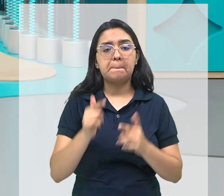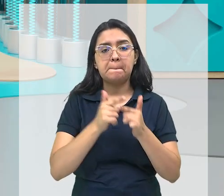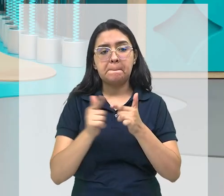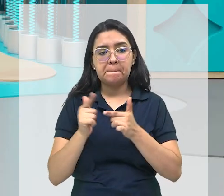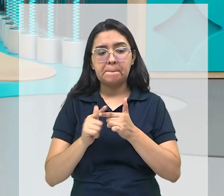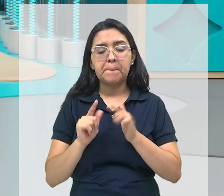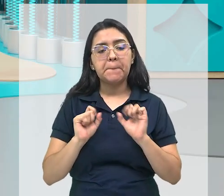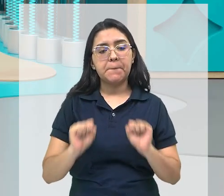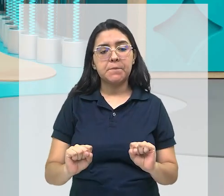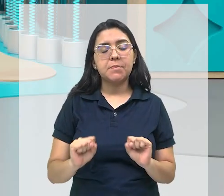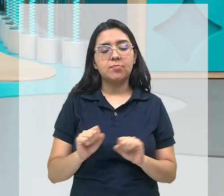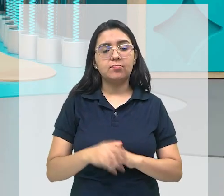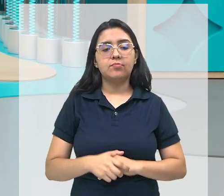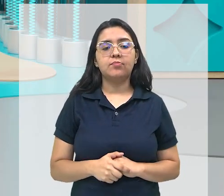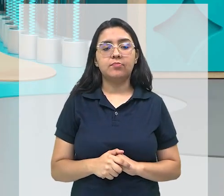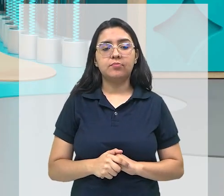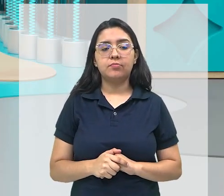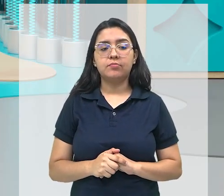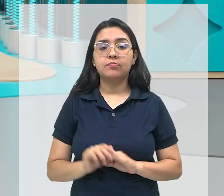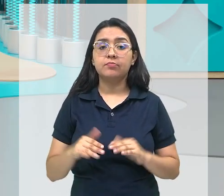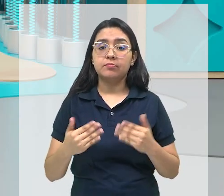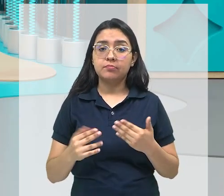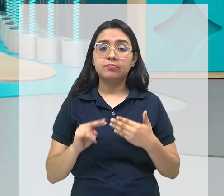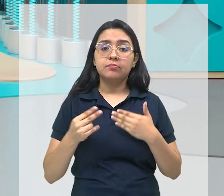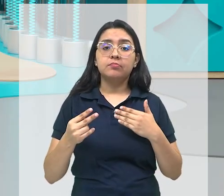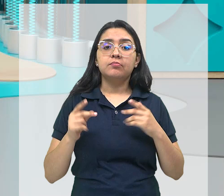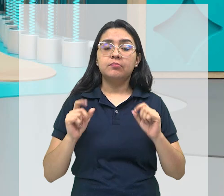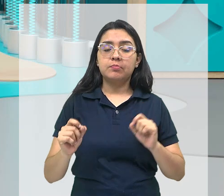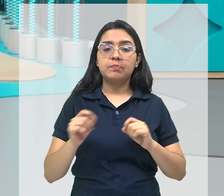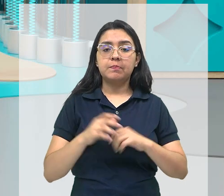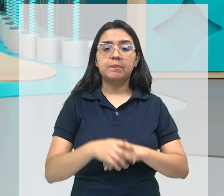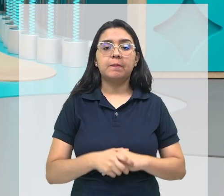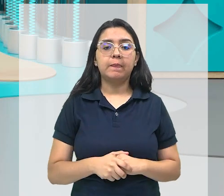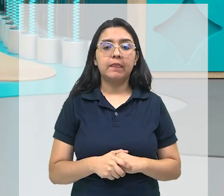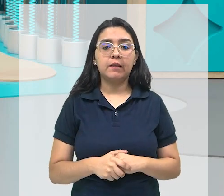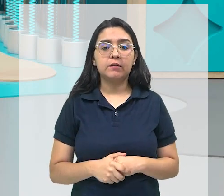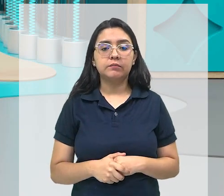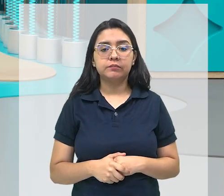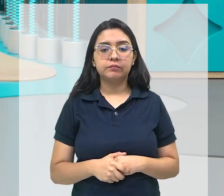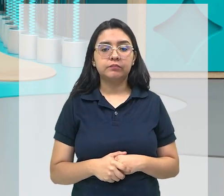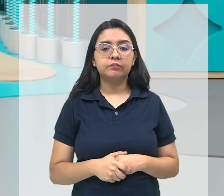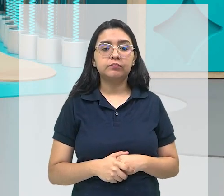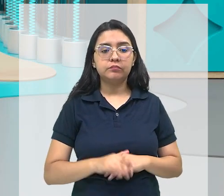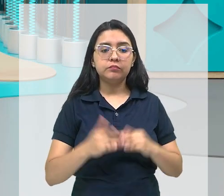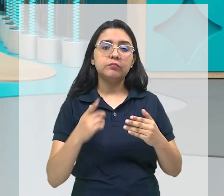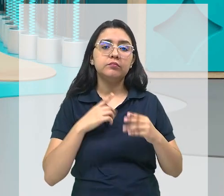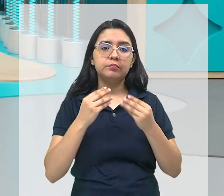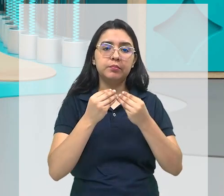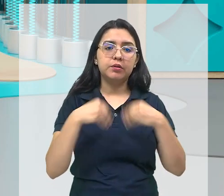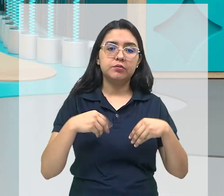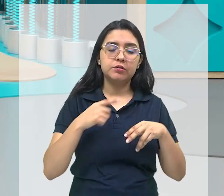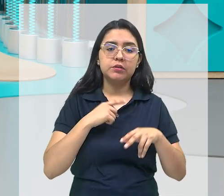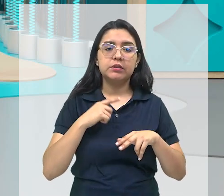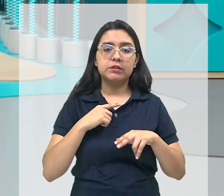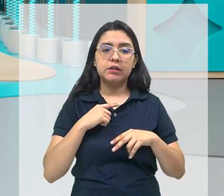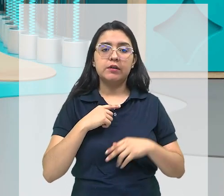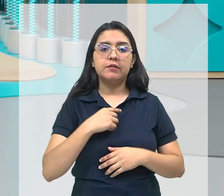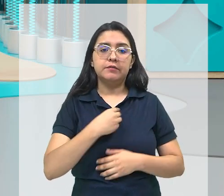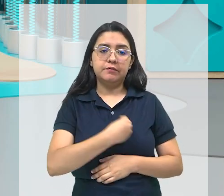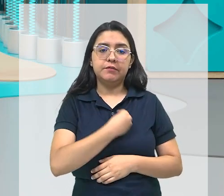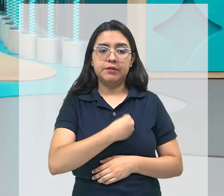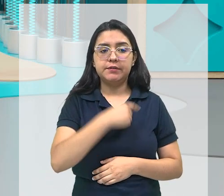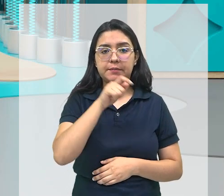situação que consequentemente tem um impacto na saúde e na vida dessa